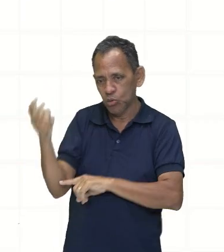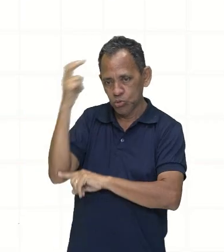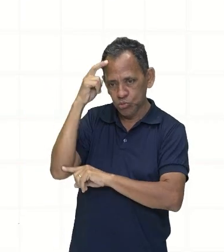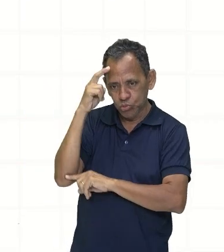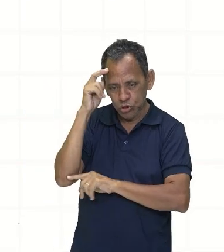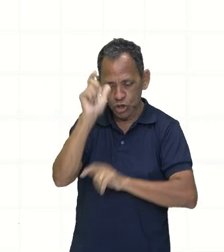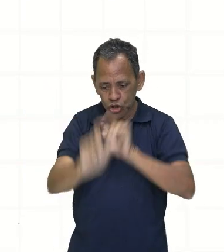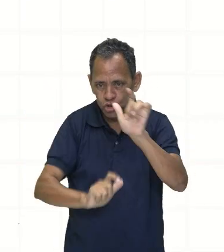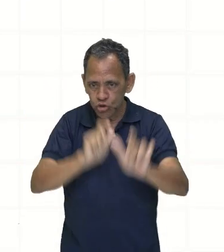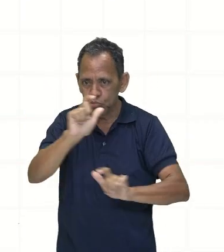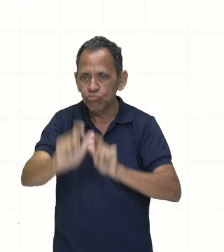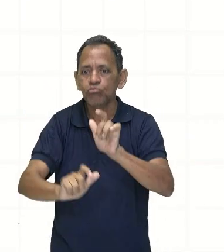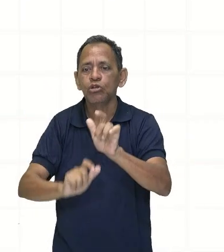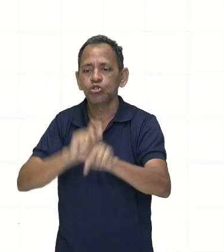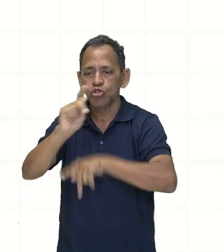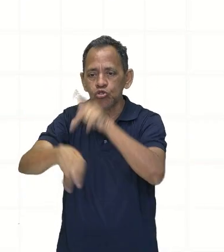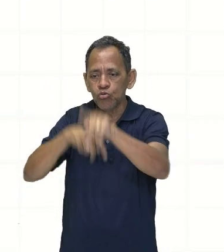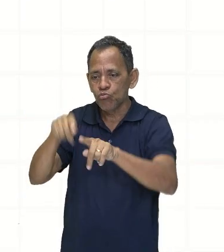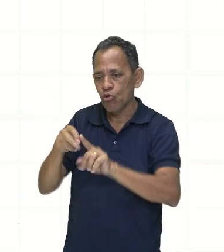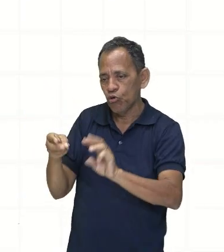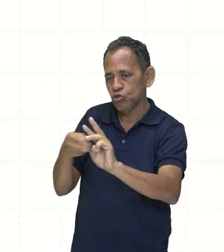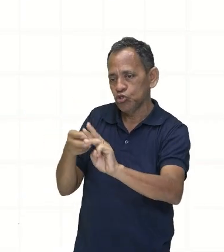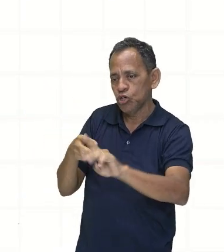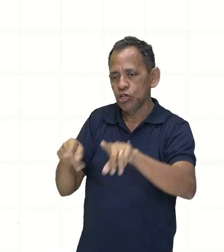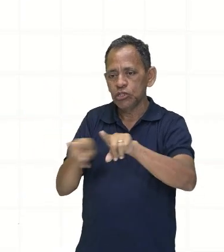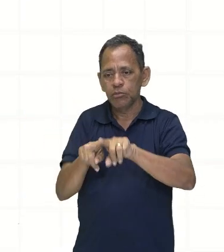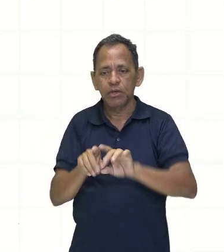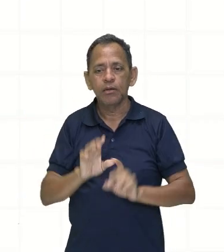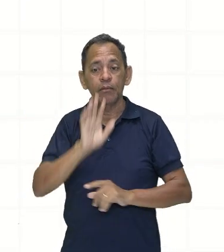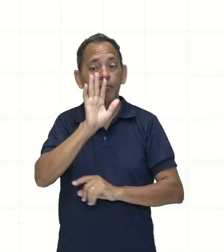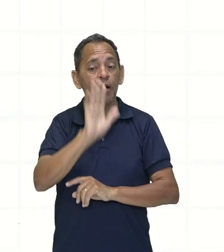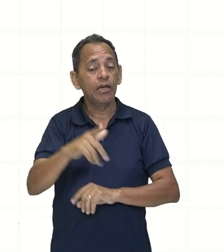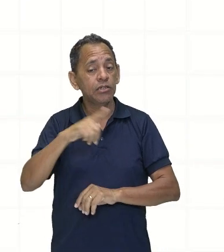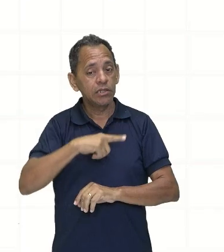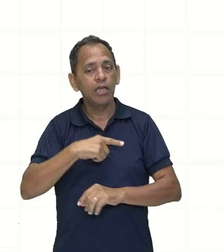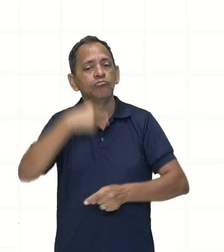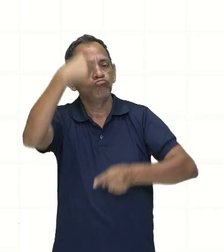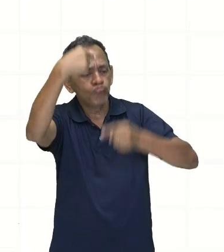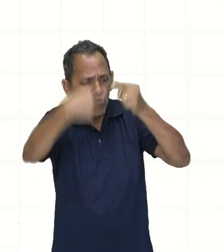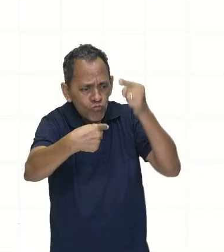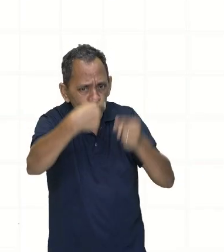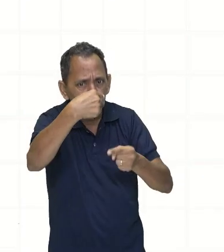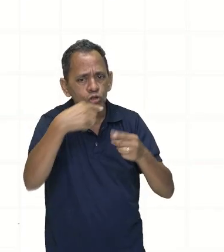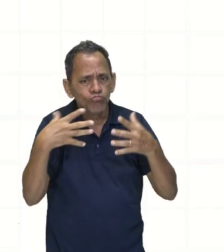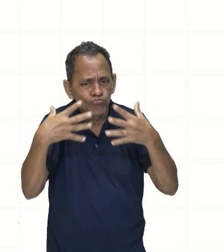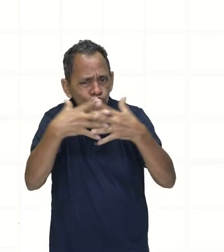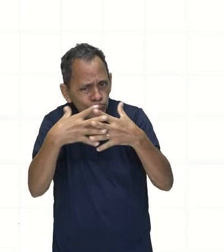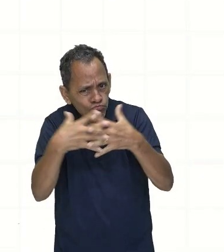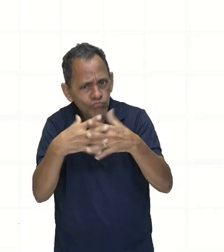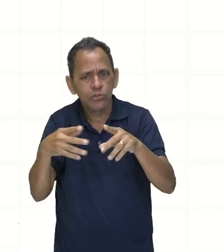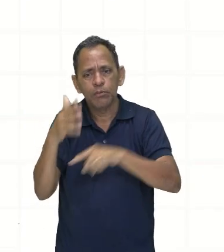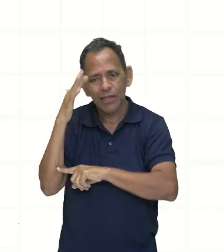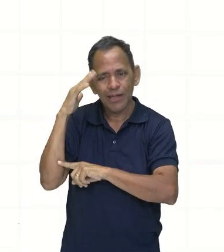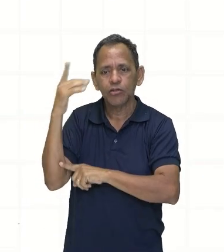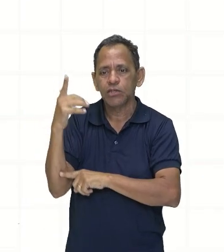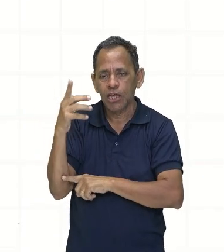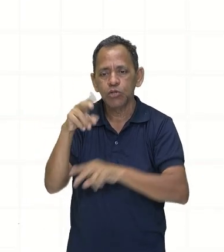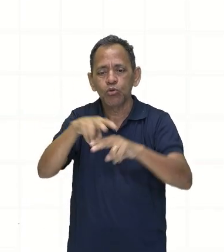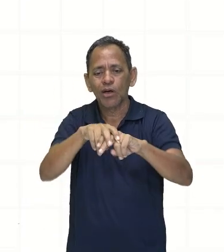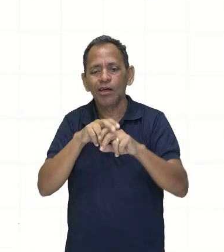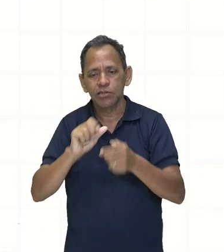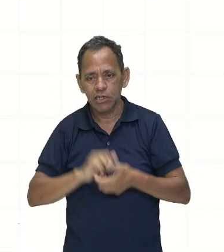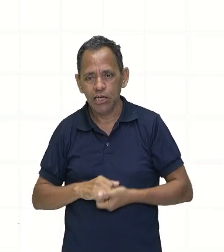indígenas. Mas nós temos aí a questão, né, dos conflitos que ocorrem ali pelos grileiros, né, que